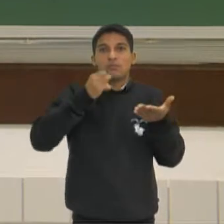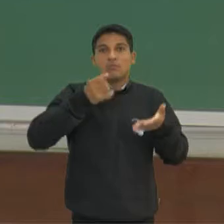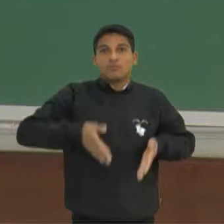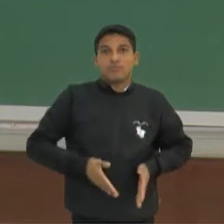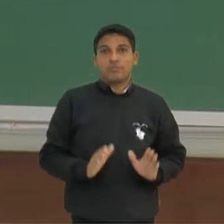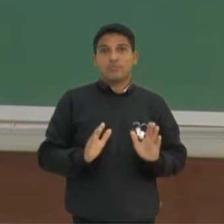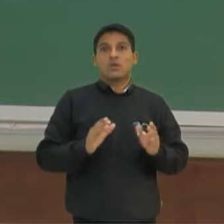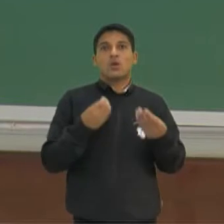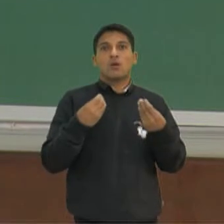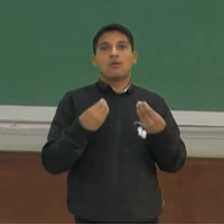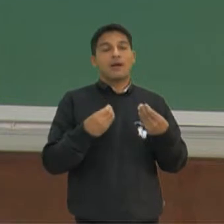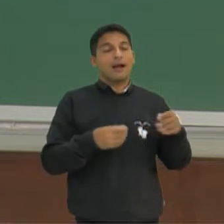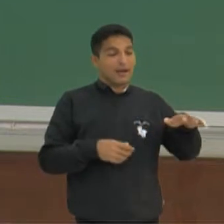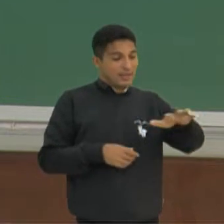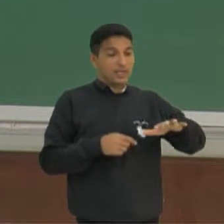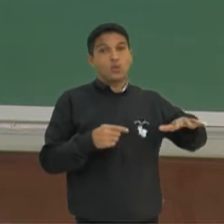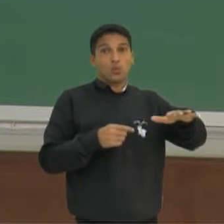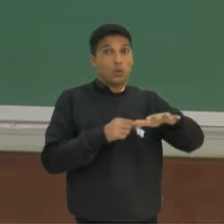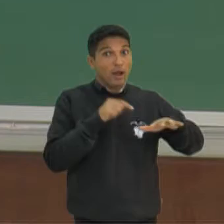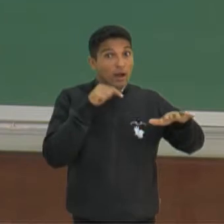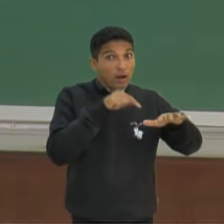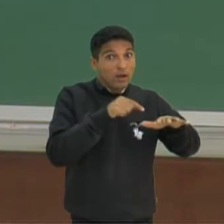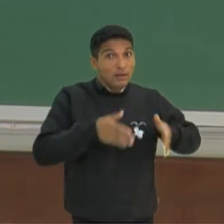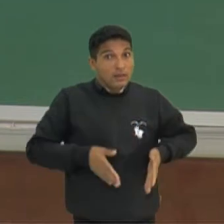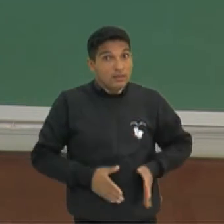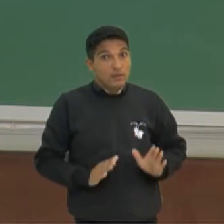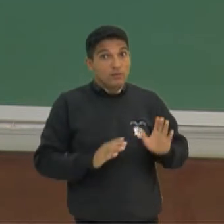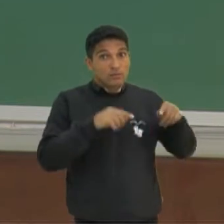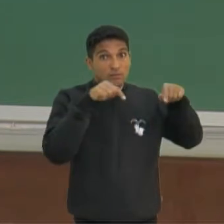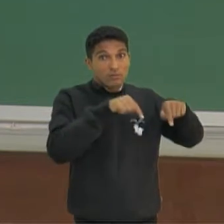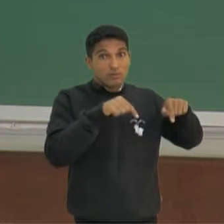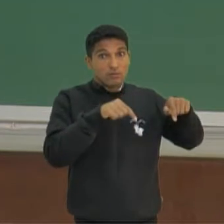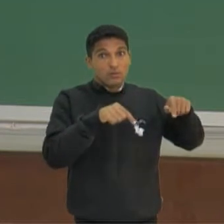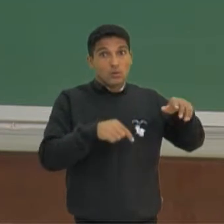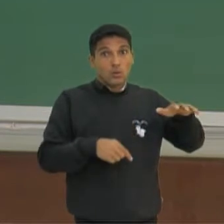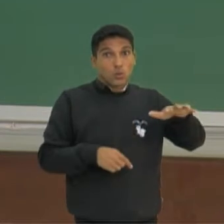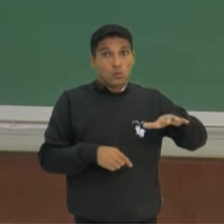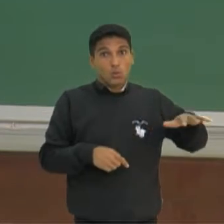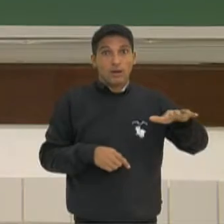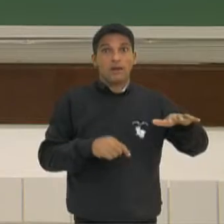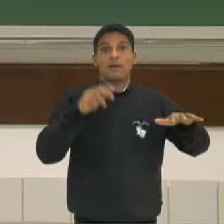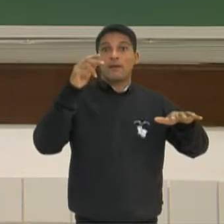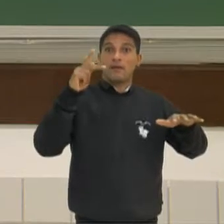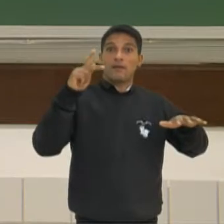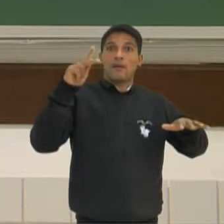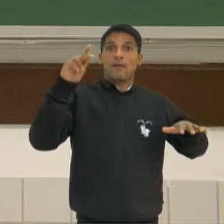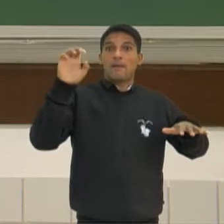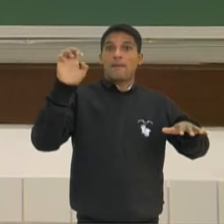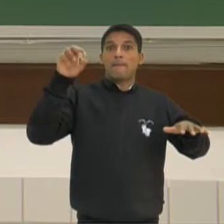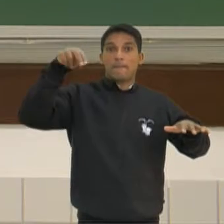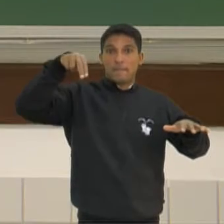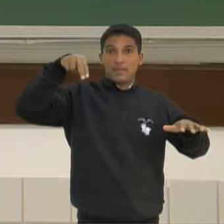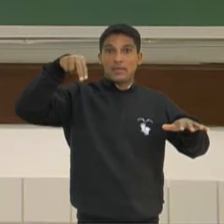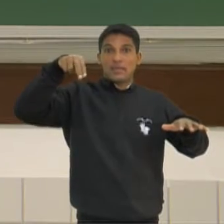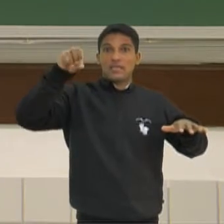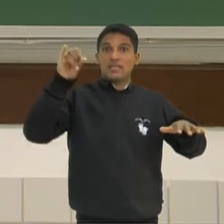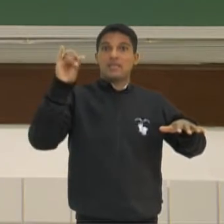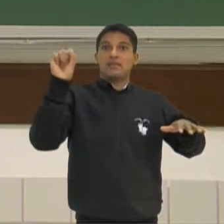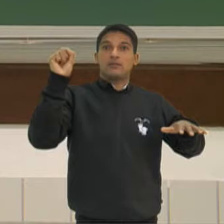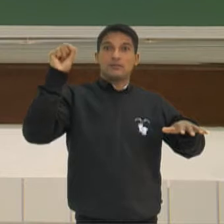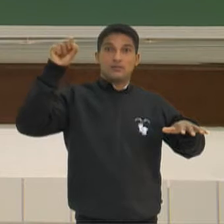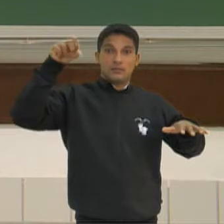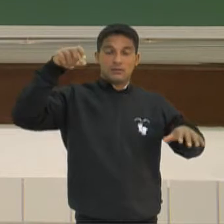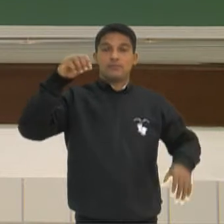nós vamos ter países que fazem parte da Península Arábica. Se um indivíduo ele nasce na Península Arábica, ele